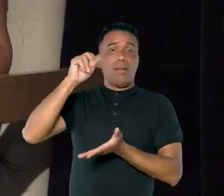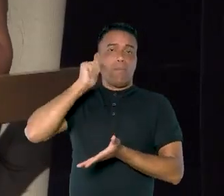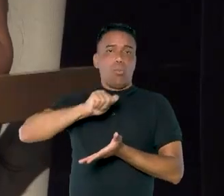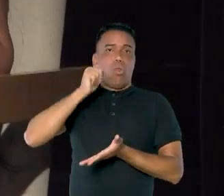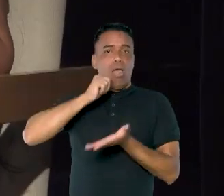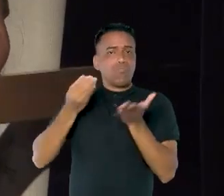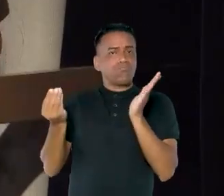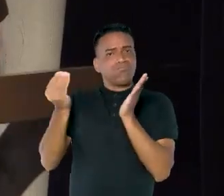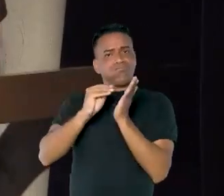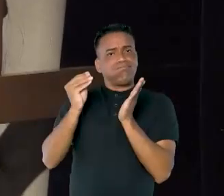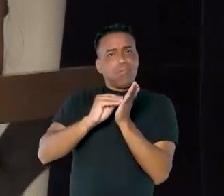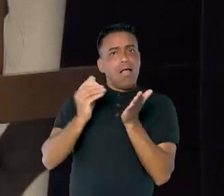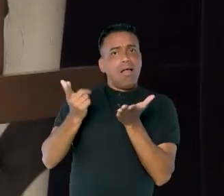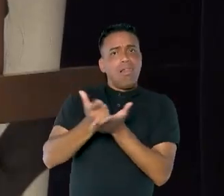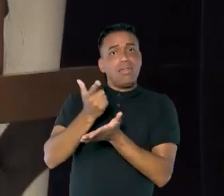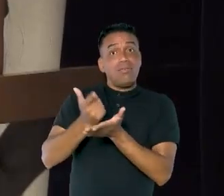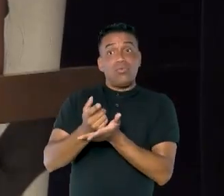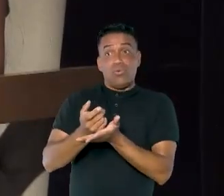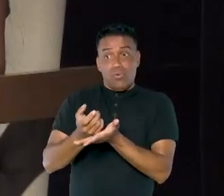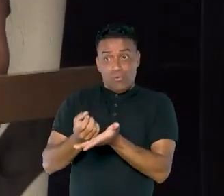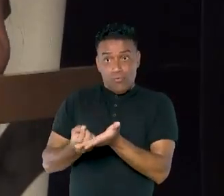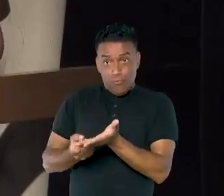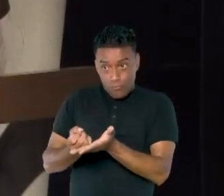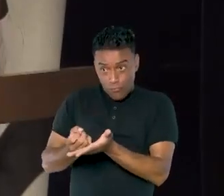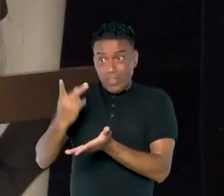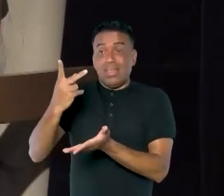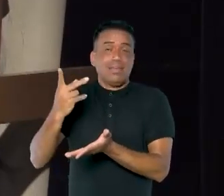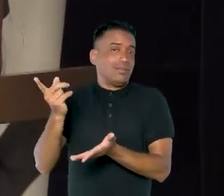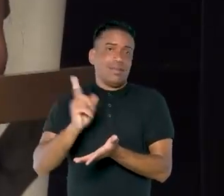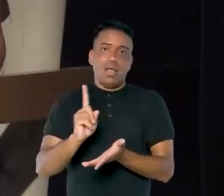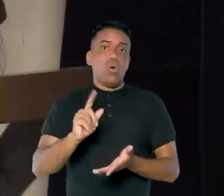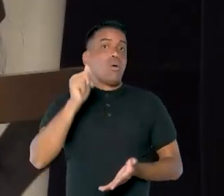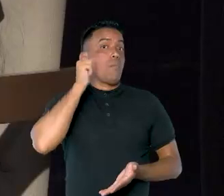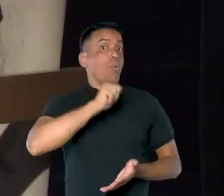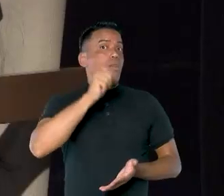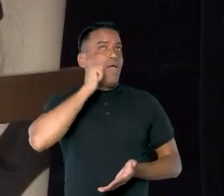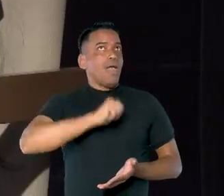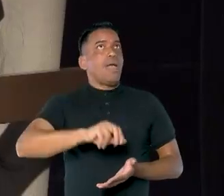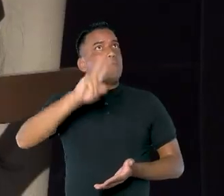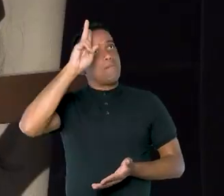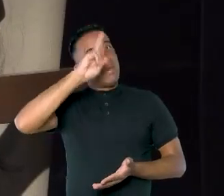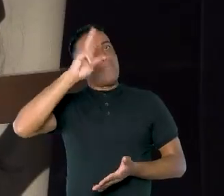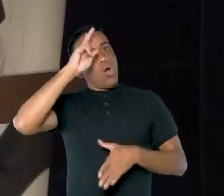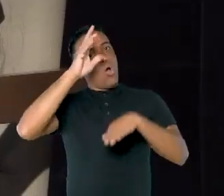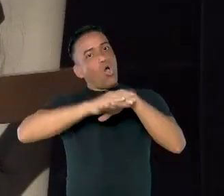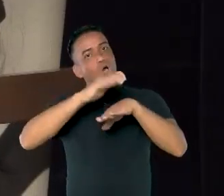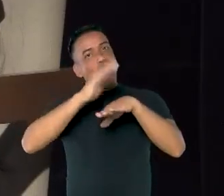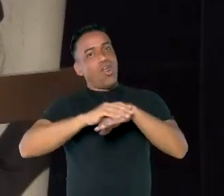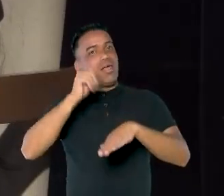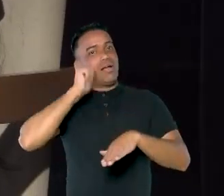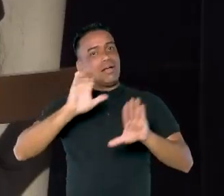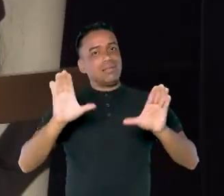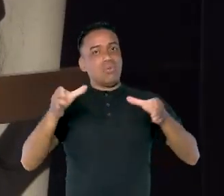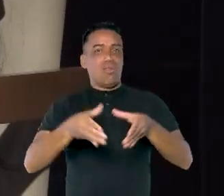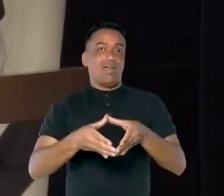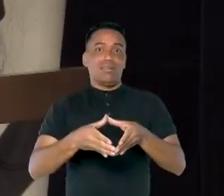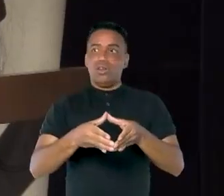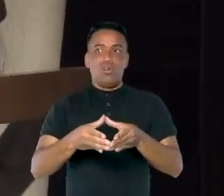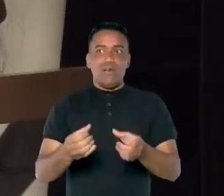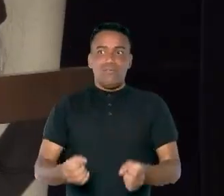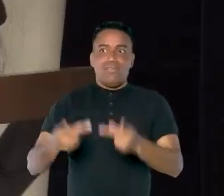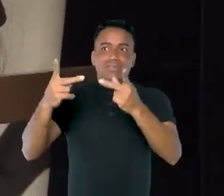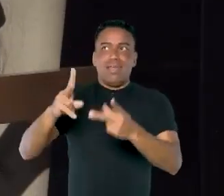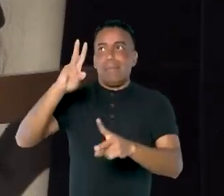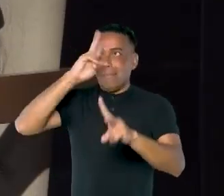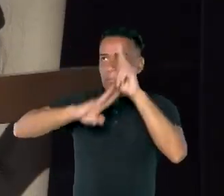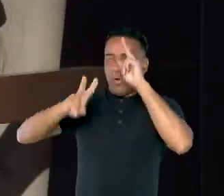gente colocou que o livro não seria vendido, porque é um livro das mulheres, é uma memória das mulheres, então a gente não vai vender memórias.